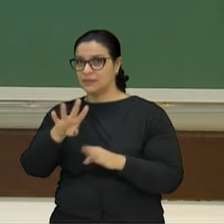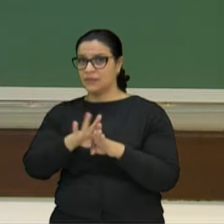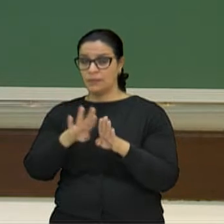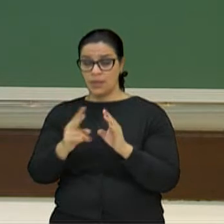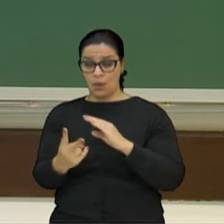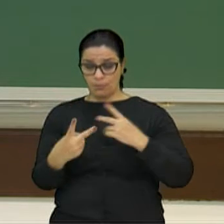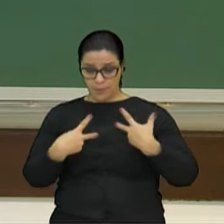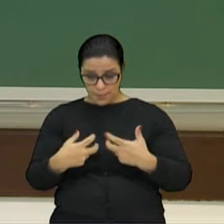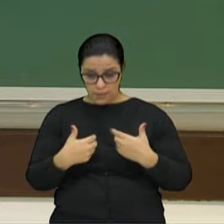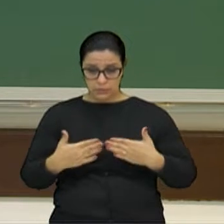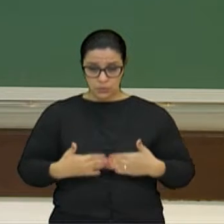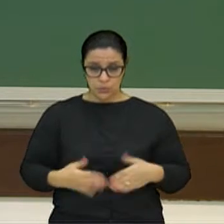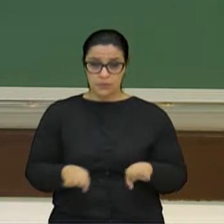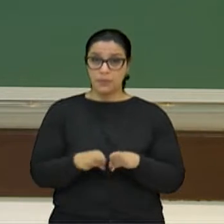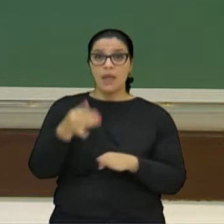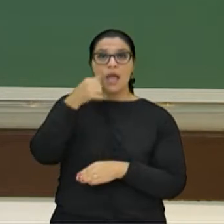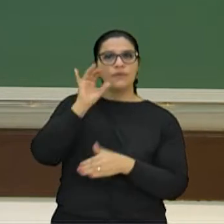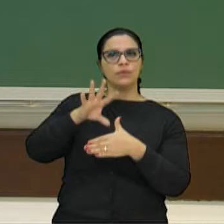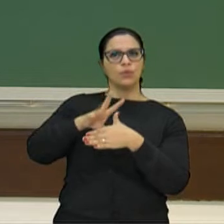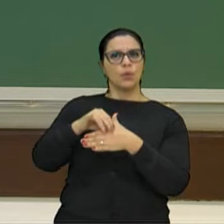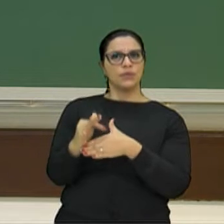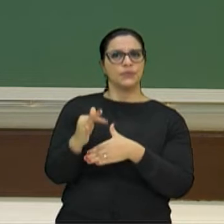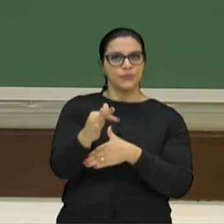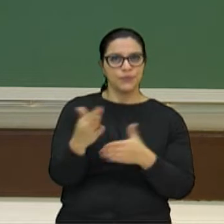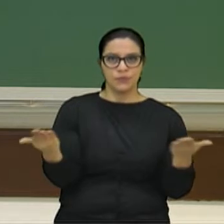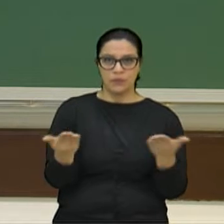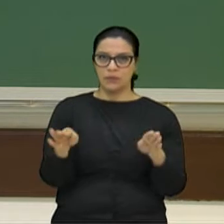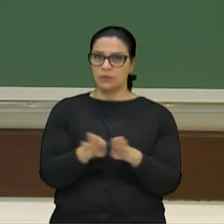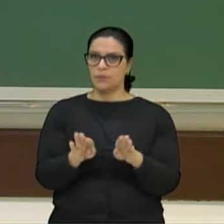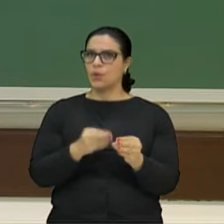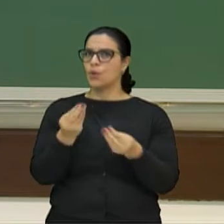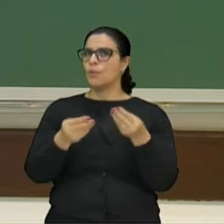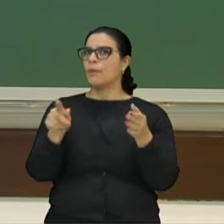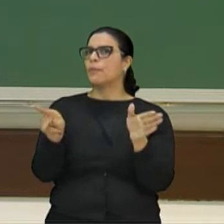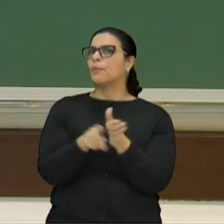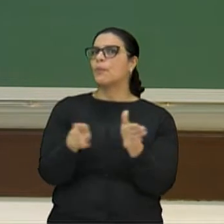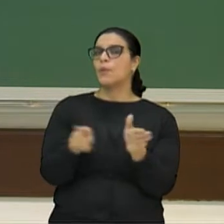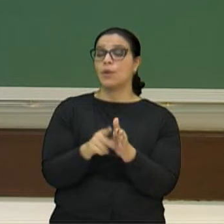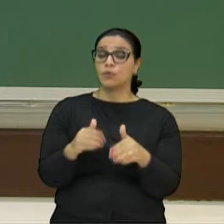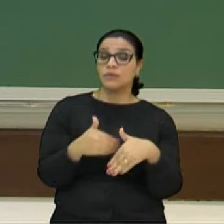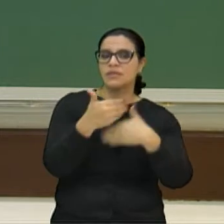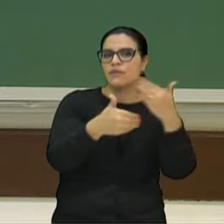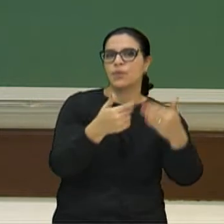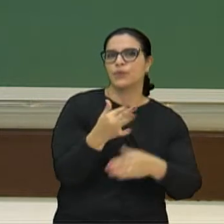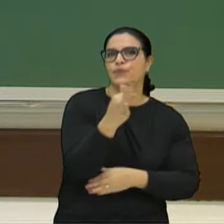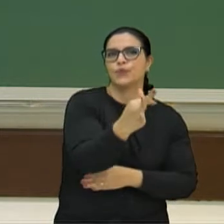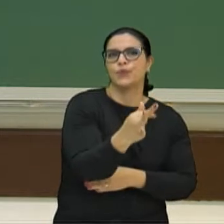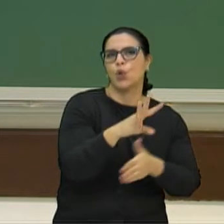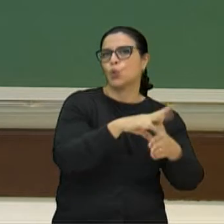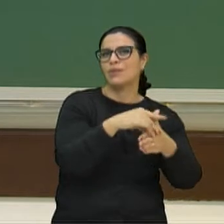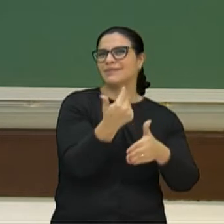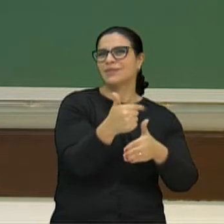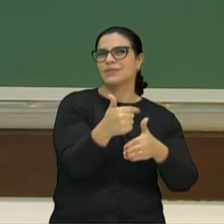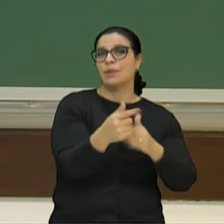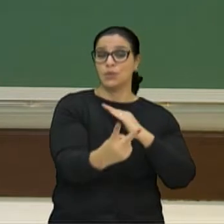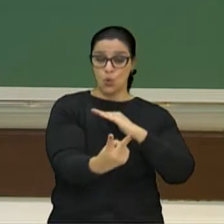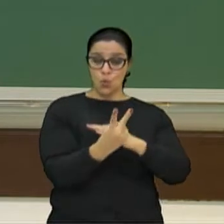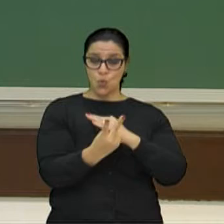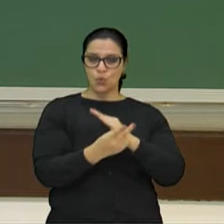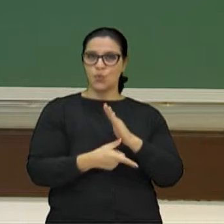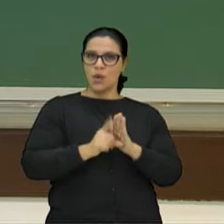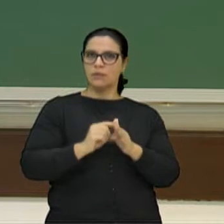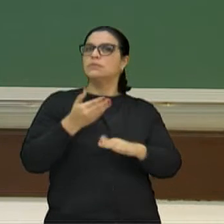conscientização corporal para evitar alguns distúrbios que eu possa vir a desenvolver. Então, tudo isso aí também está aliado